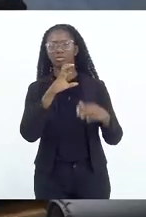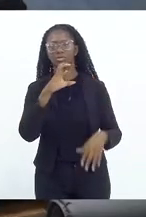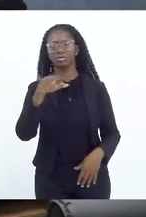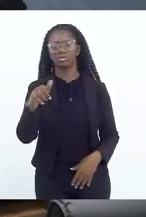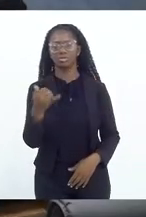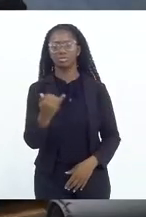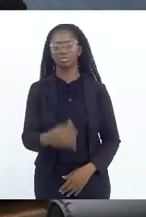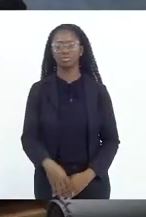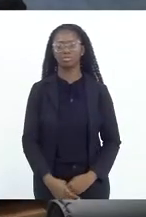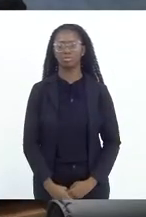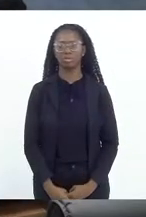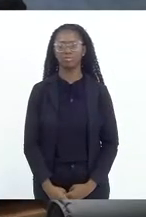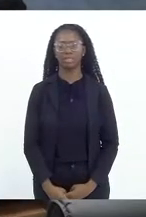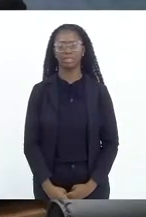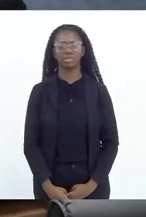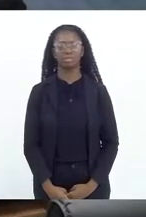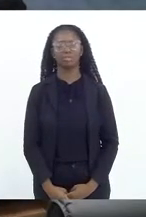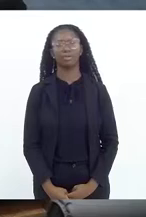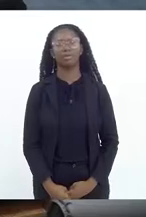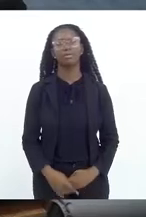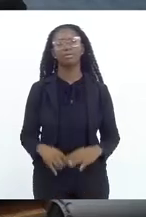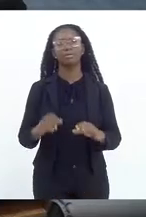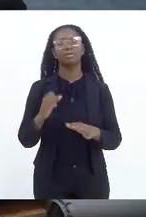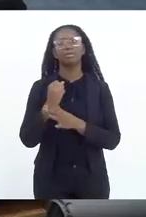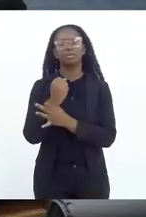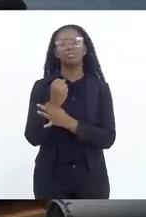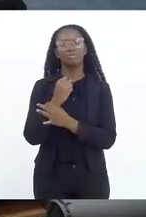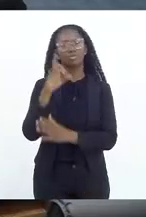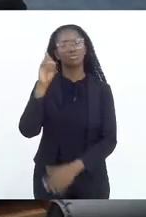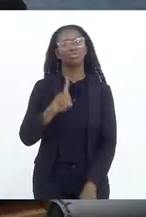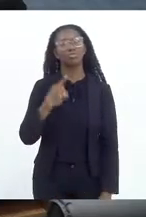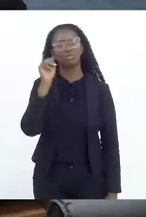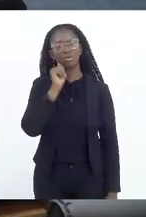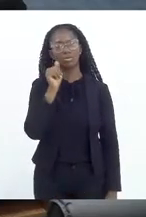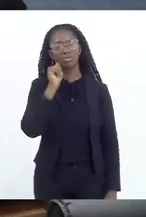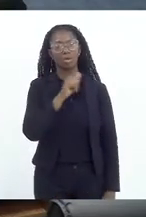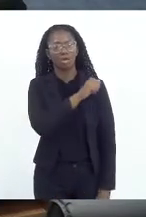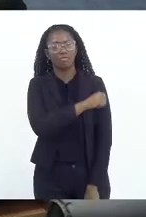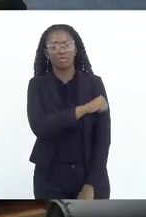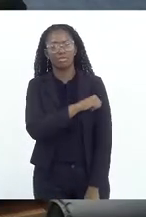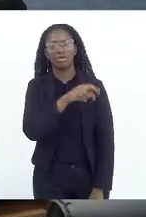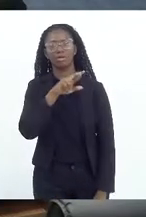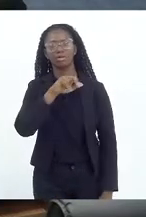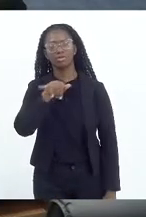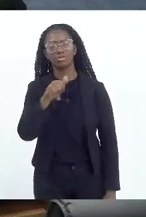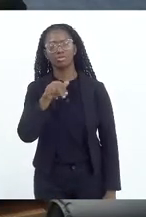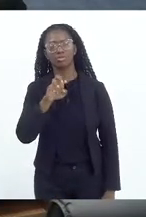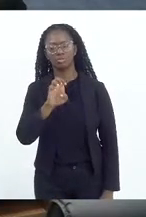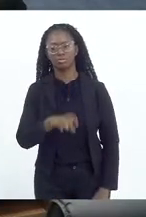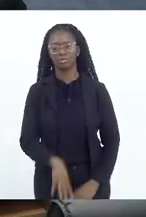Obrigado, deputado. Pela defesa dos direitos da mulher, deputada enfermeira Rejane.